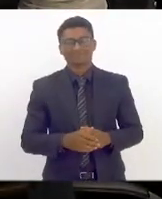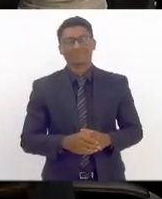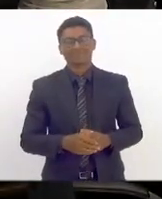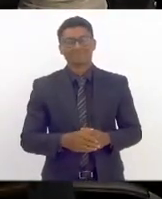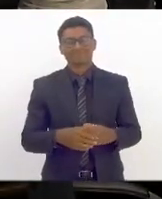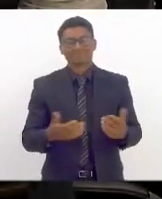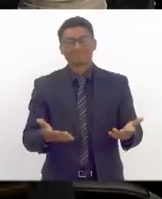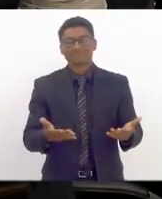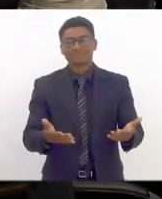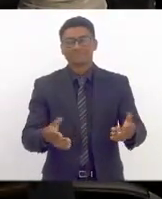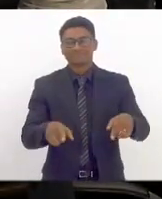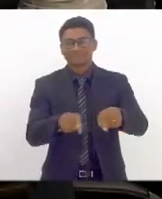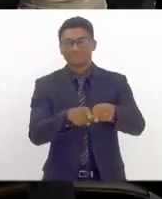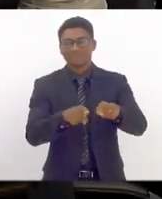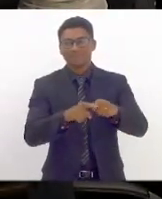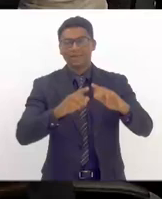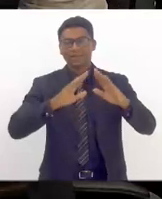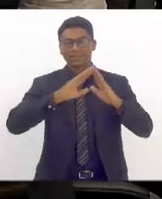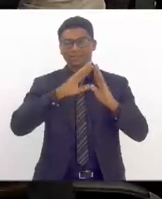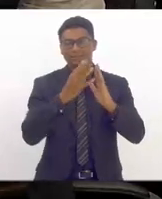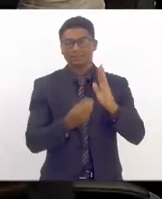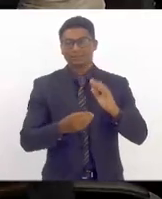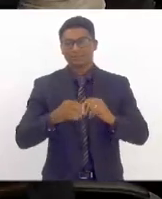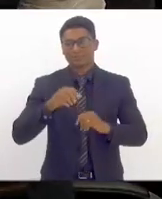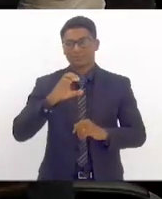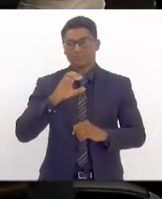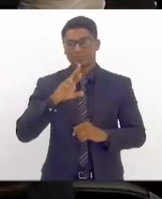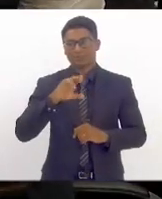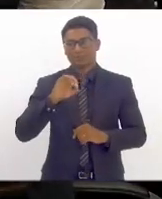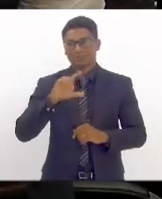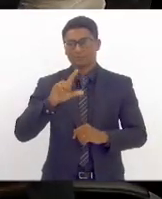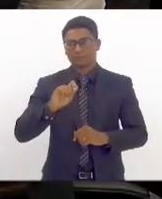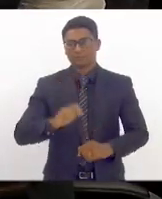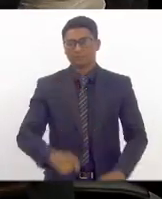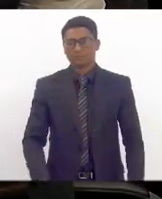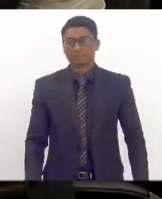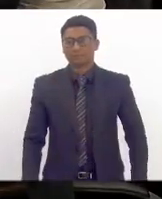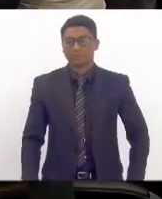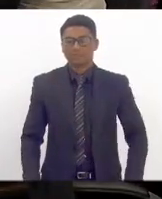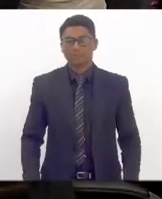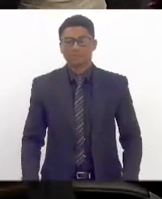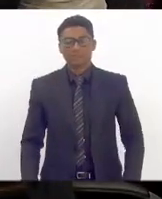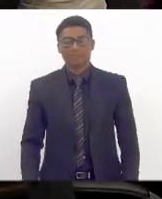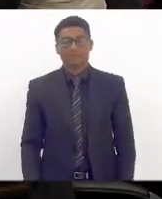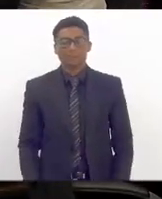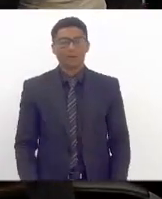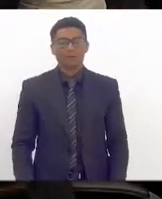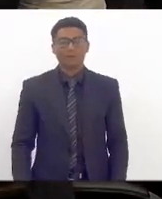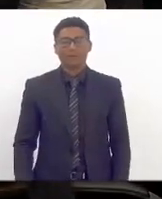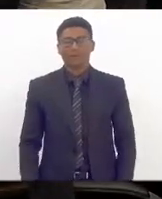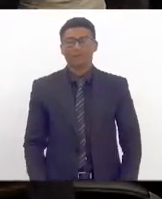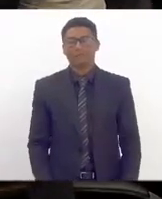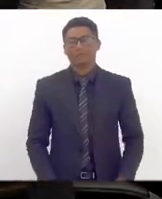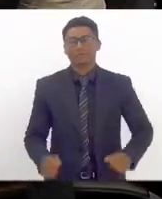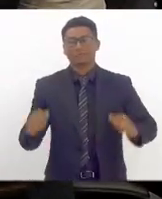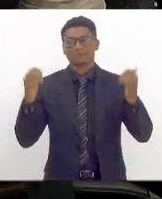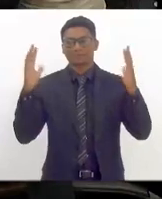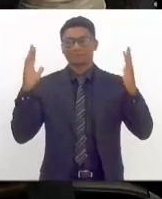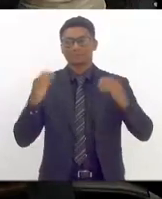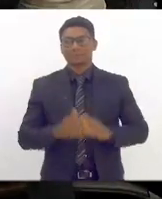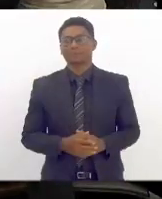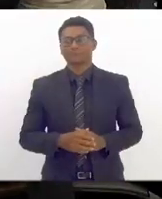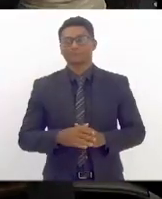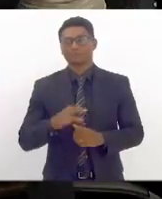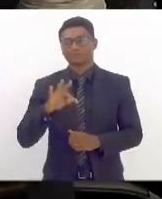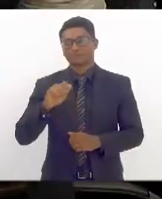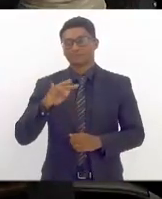O terreiro de crioula Eita menina parabéns viu Tatiana